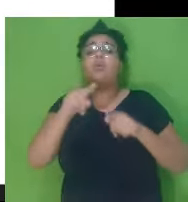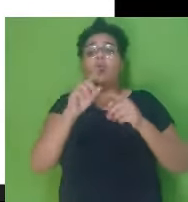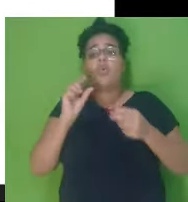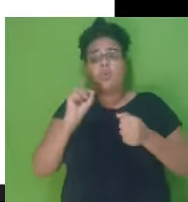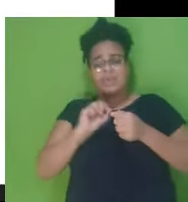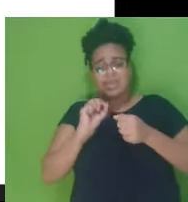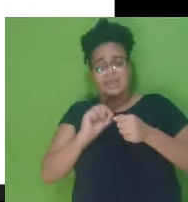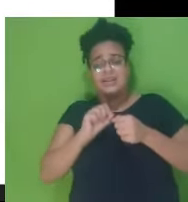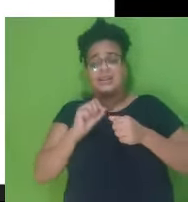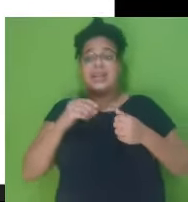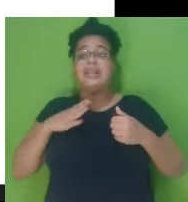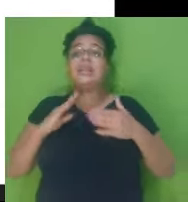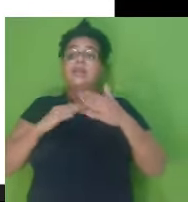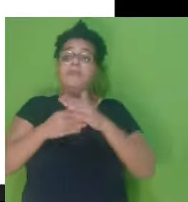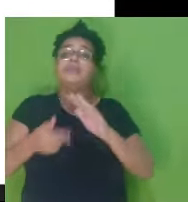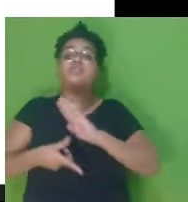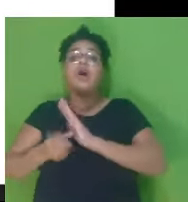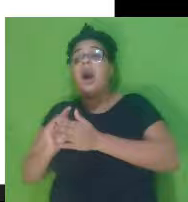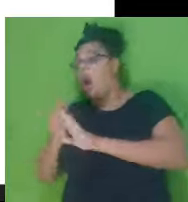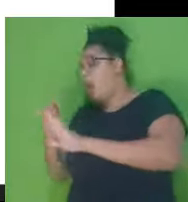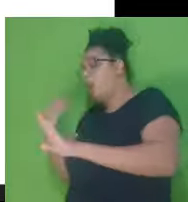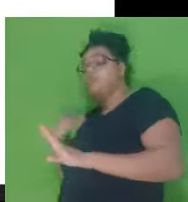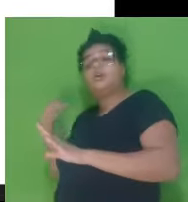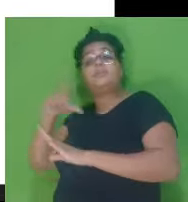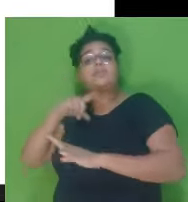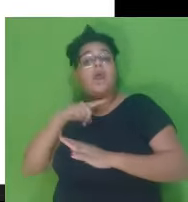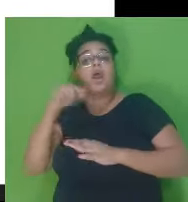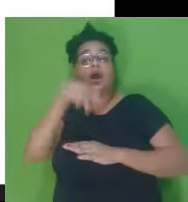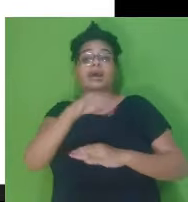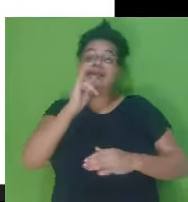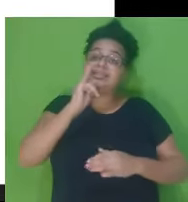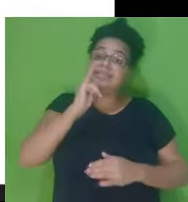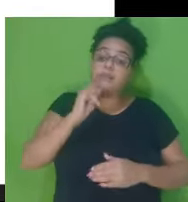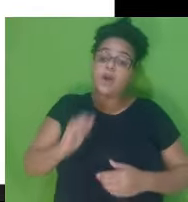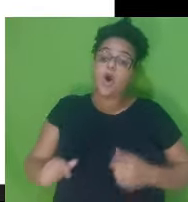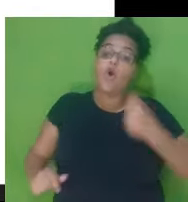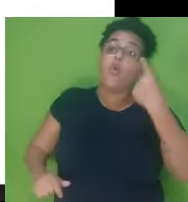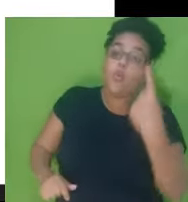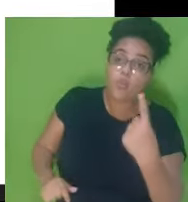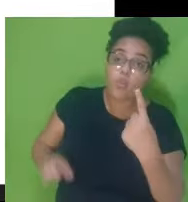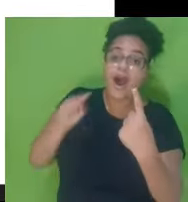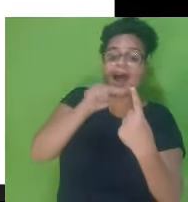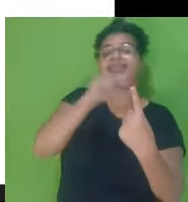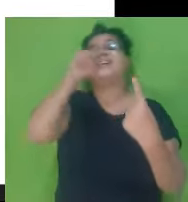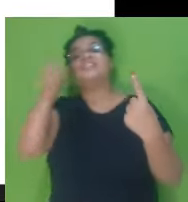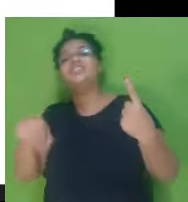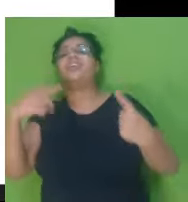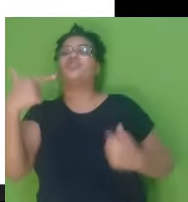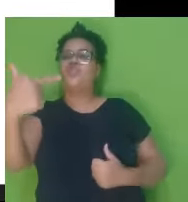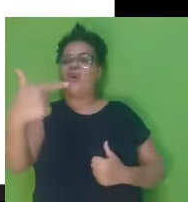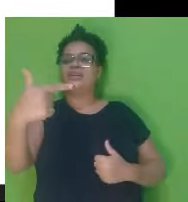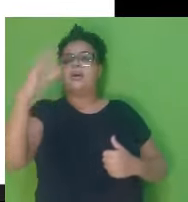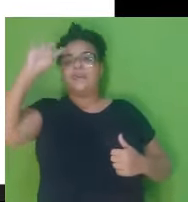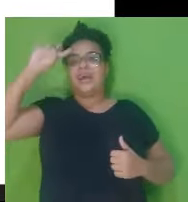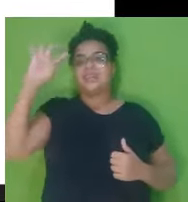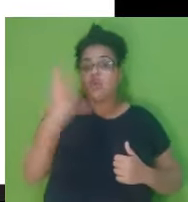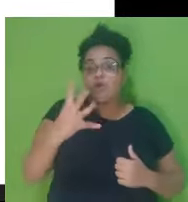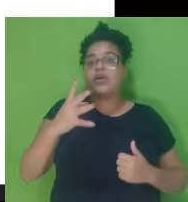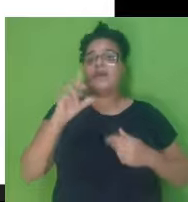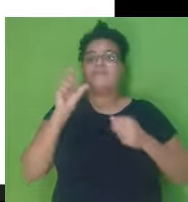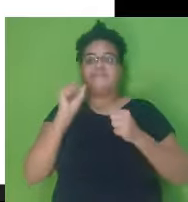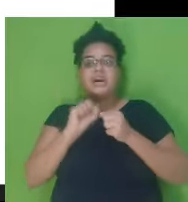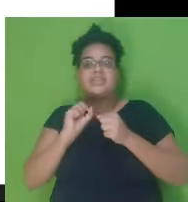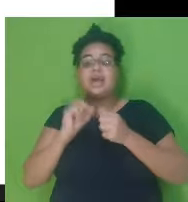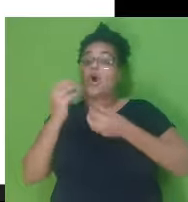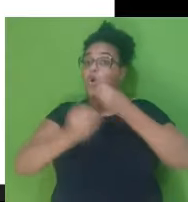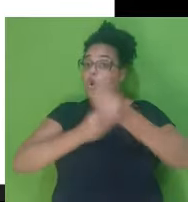O que difere esse limite do anterior é que ao invés de termos 1 aqui, a gente tem 2. Né? Para resolver,